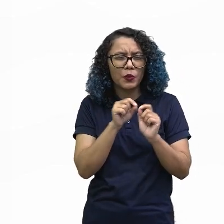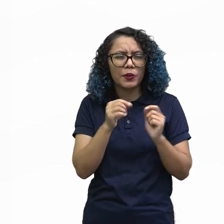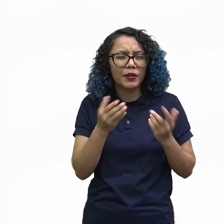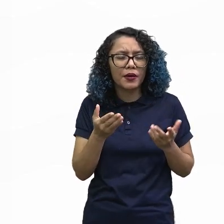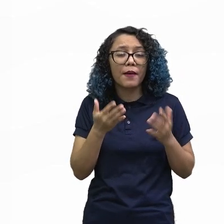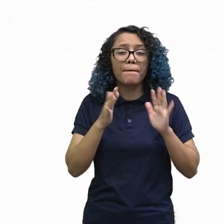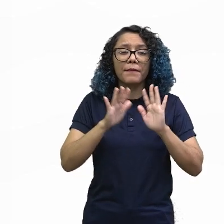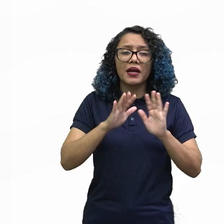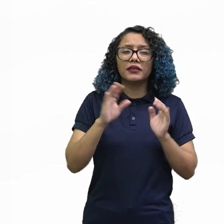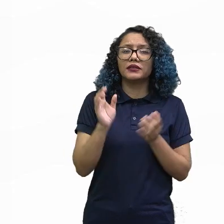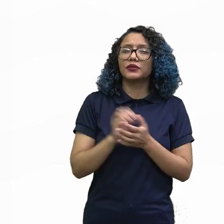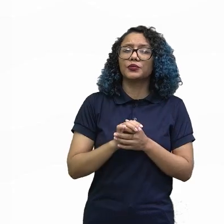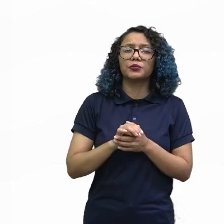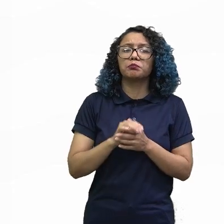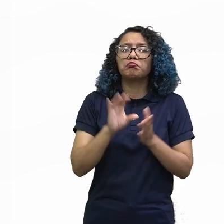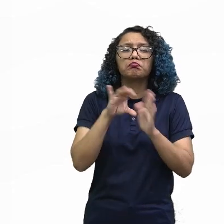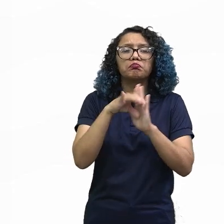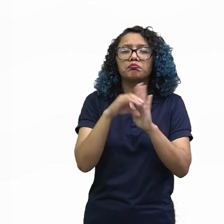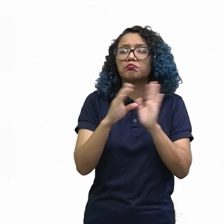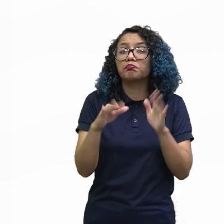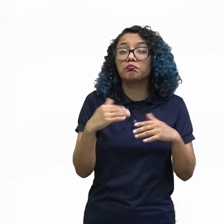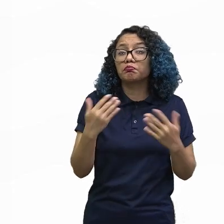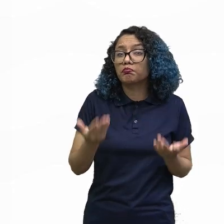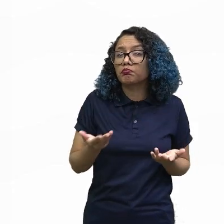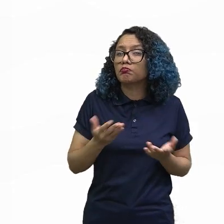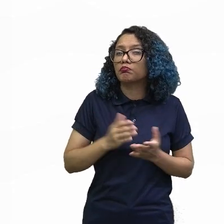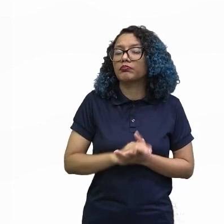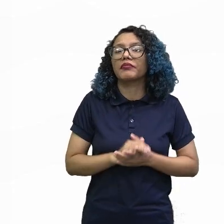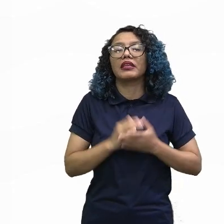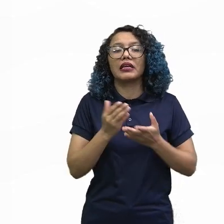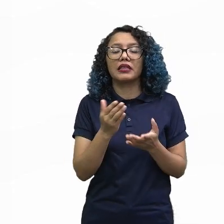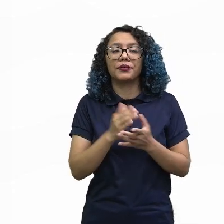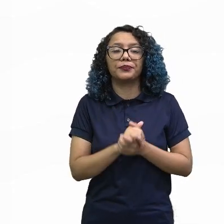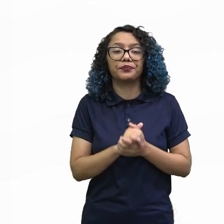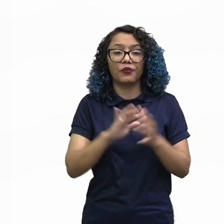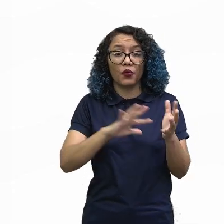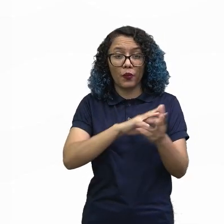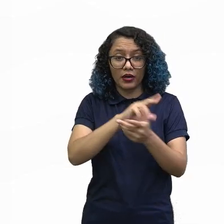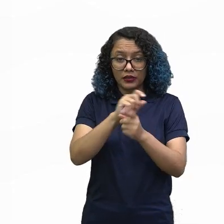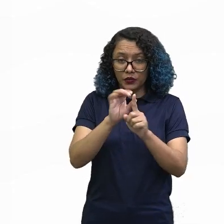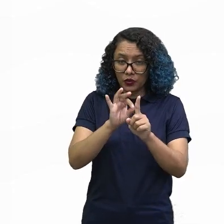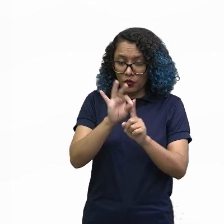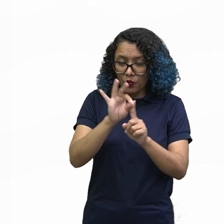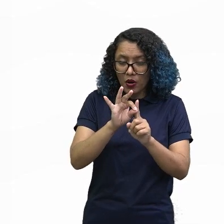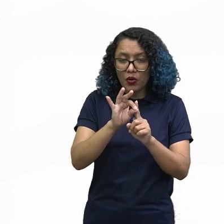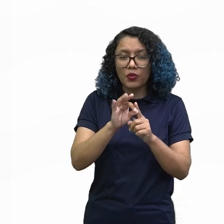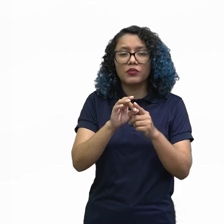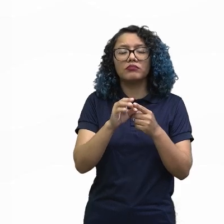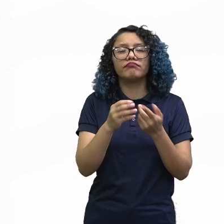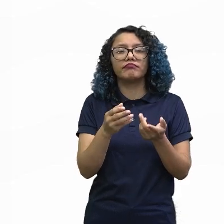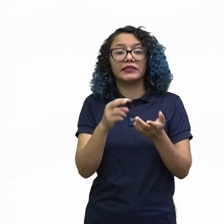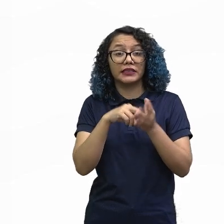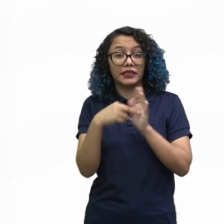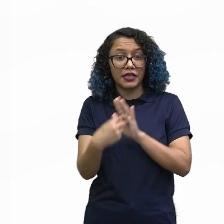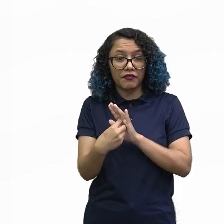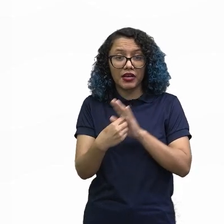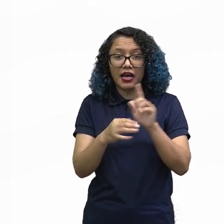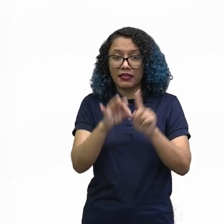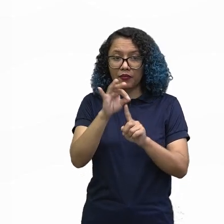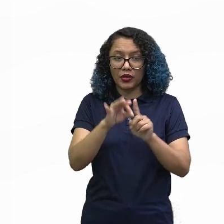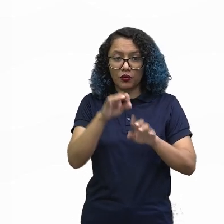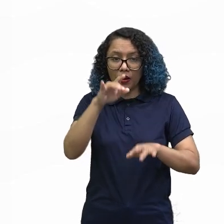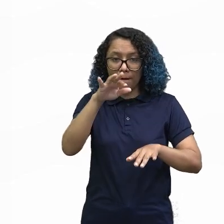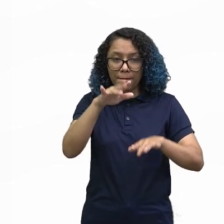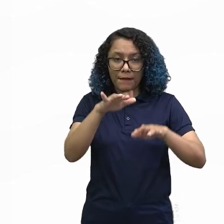o que ele realmente é? Veja, pessoal, aquecimento global é o aumento, claro, da temperatura